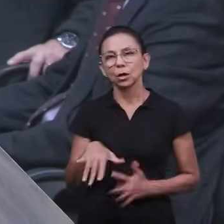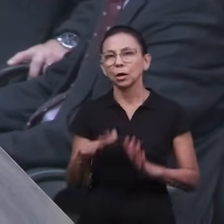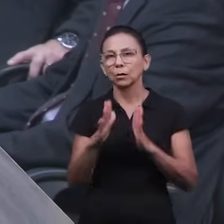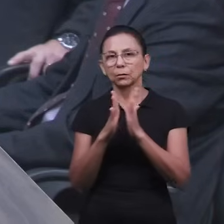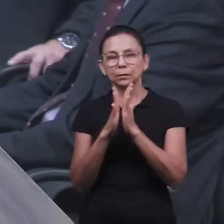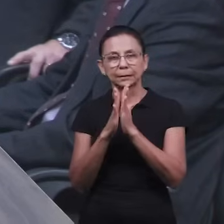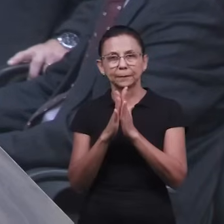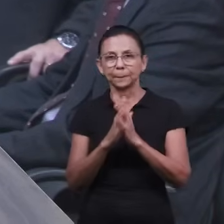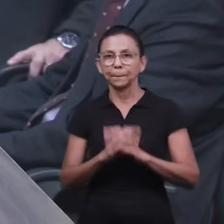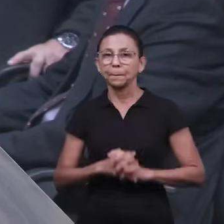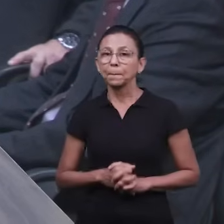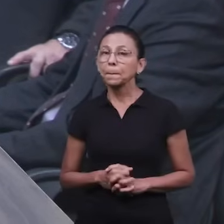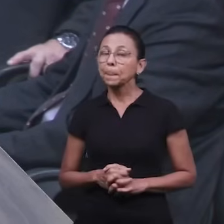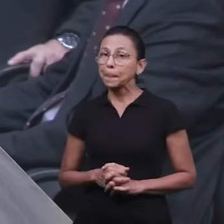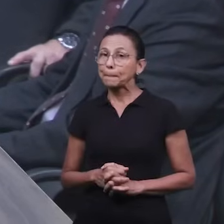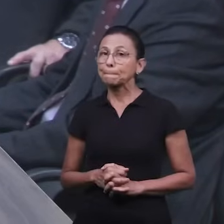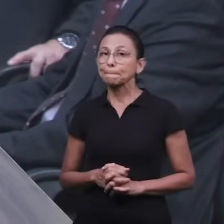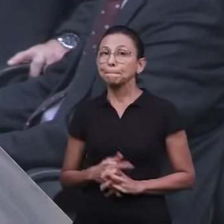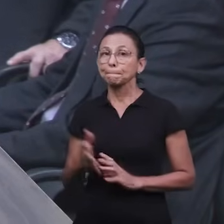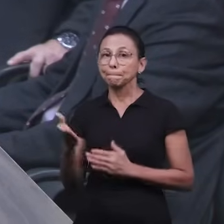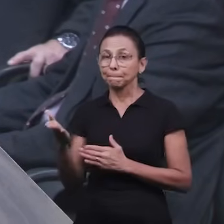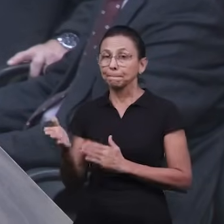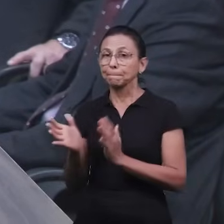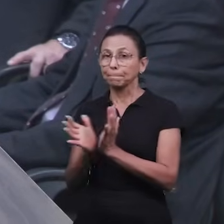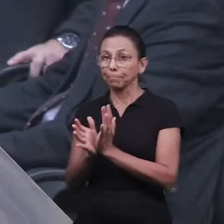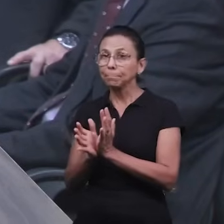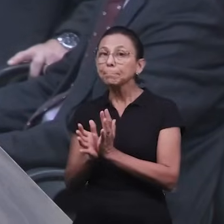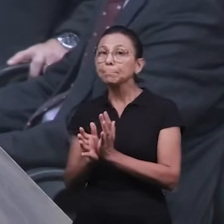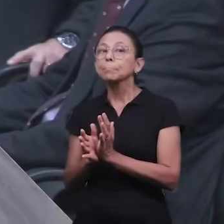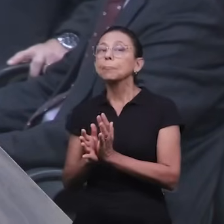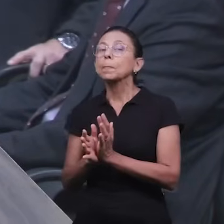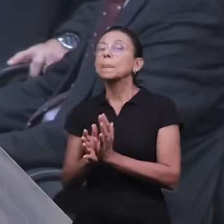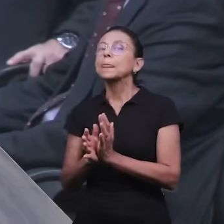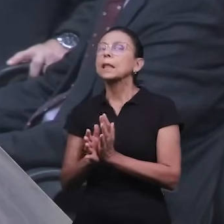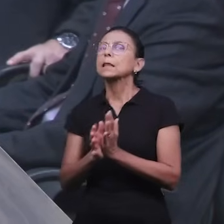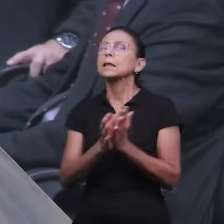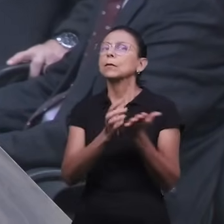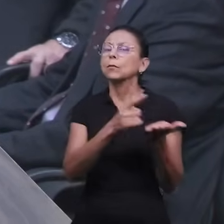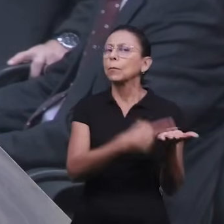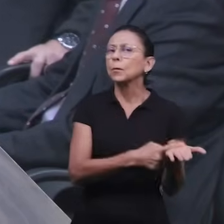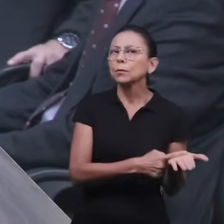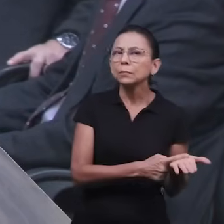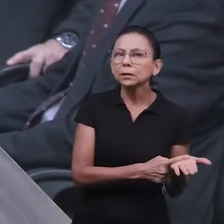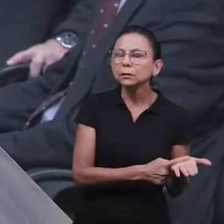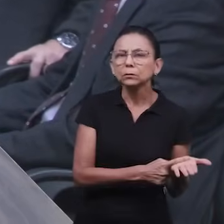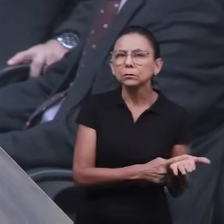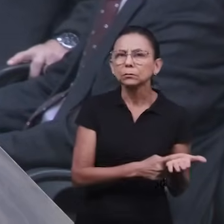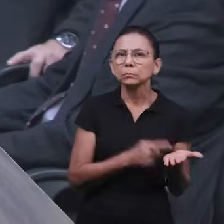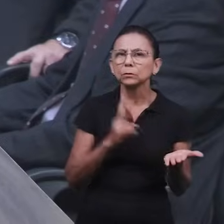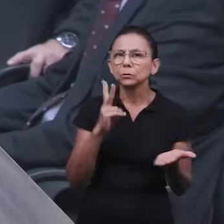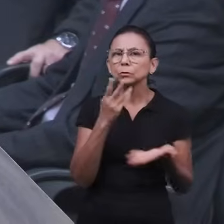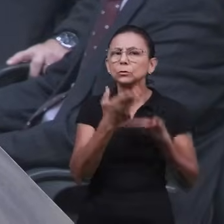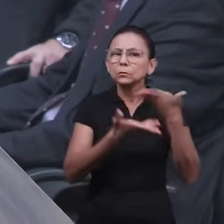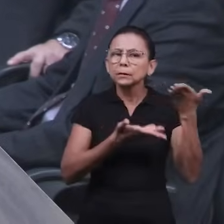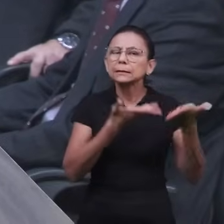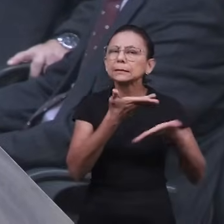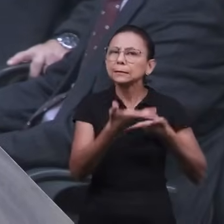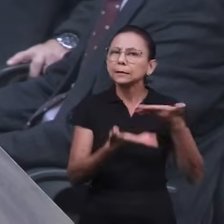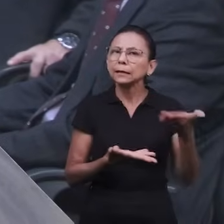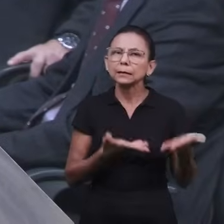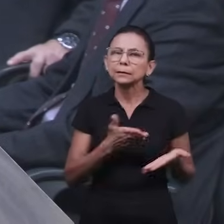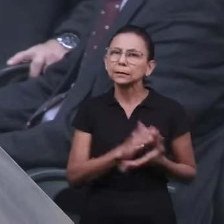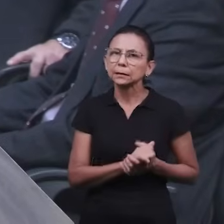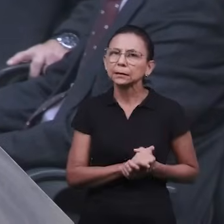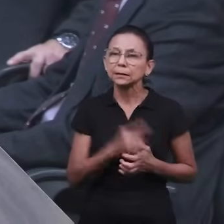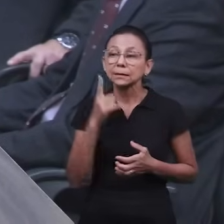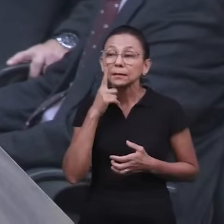esses pastores têm com a pessoa que liga em querer ver a solução, né? Não mais que a